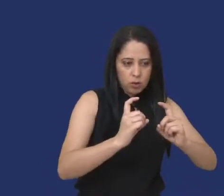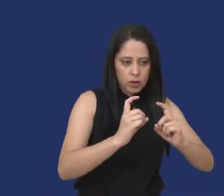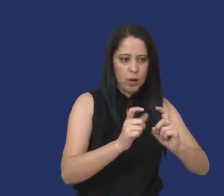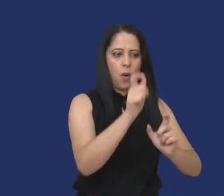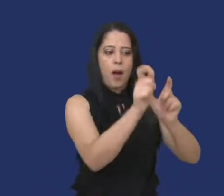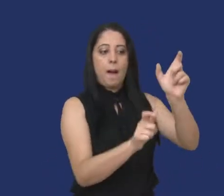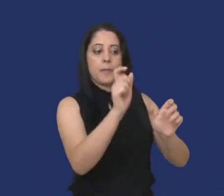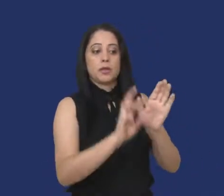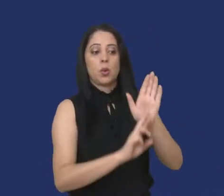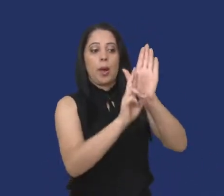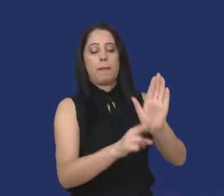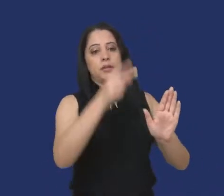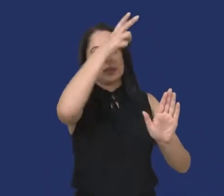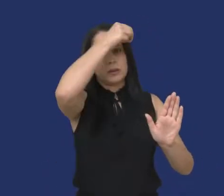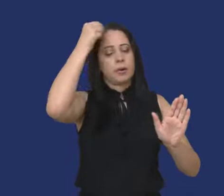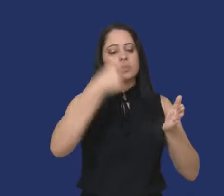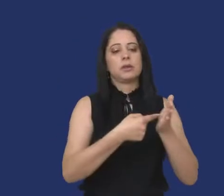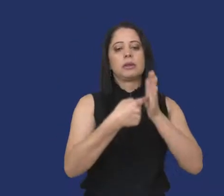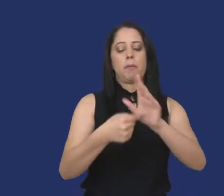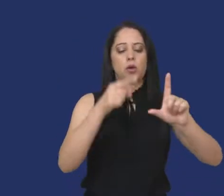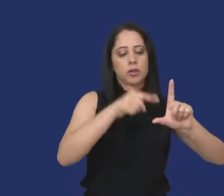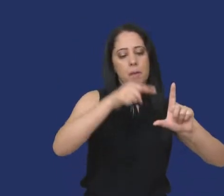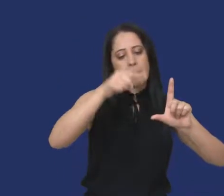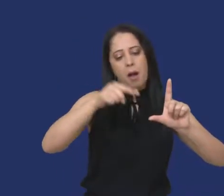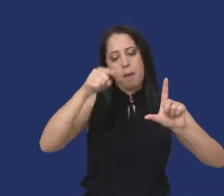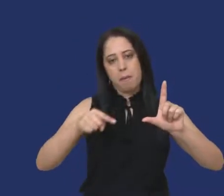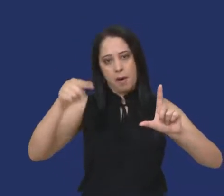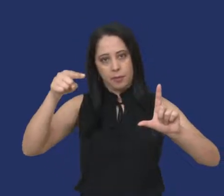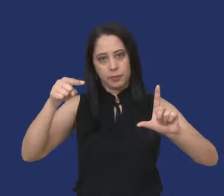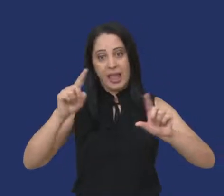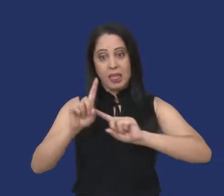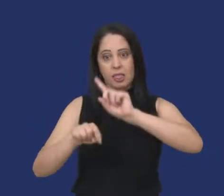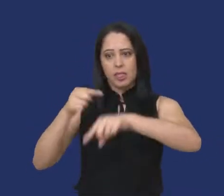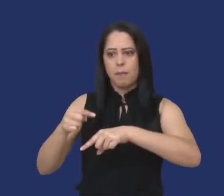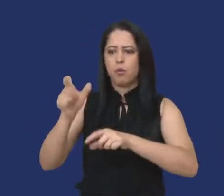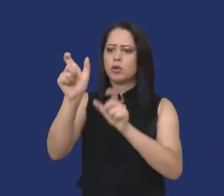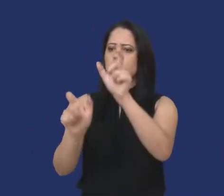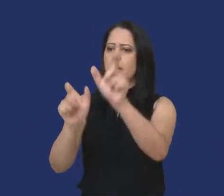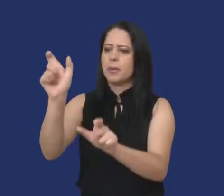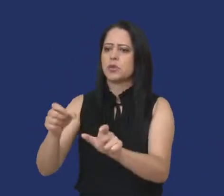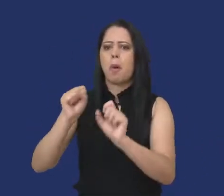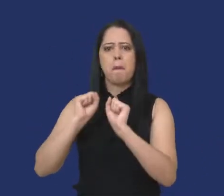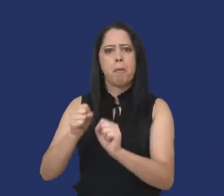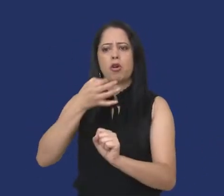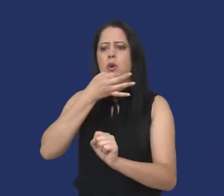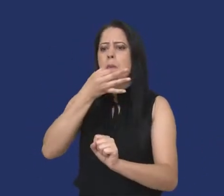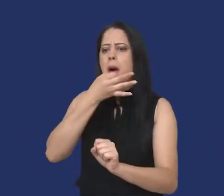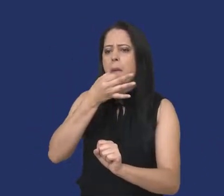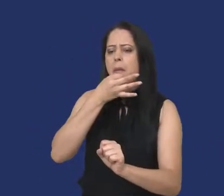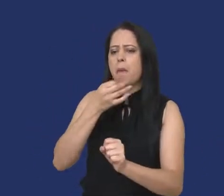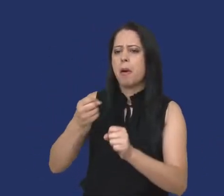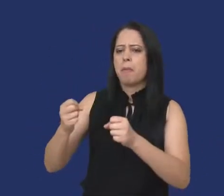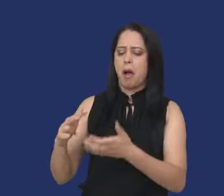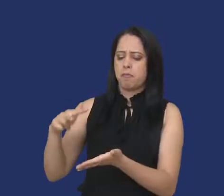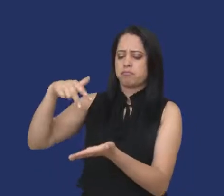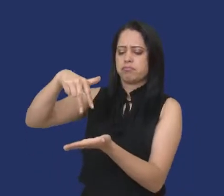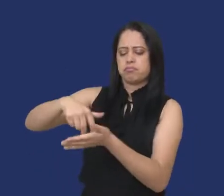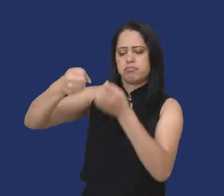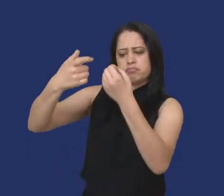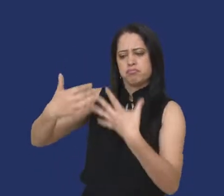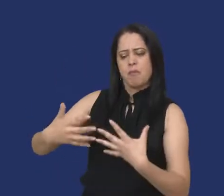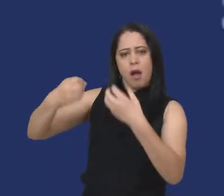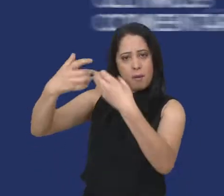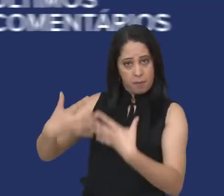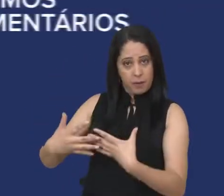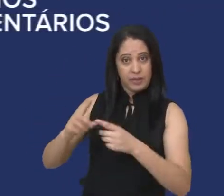a apresentação sobre o orçamento. Depois, a discussão será aberta para a participação da população. E, por fim, técnicos